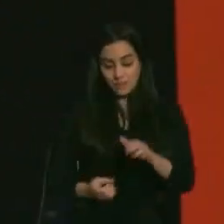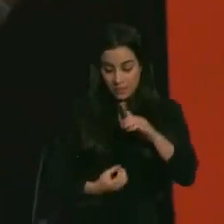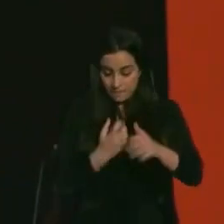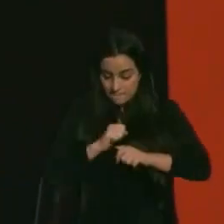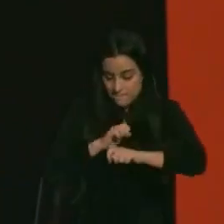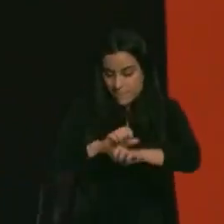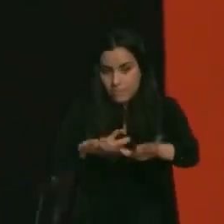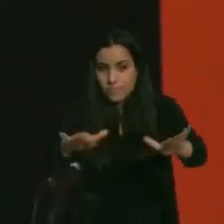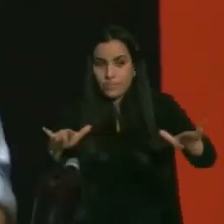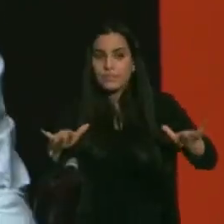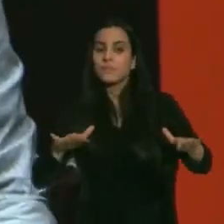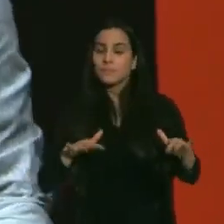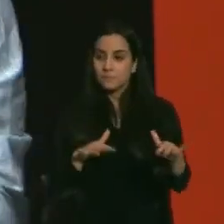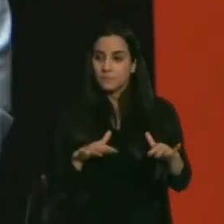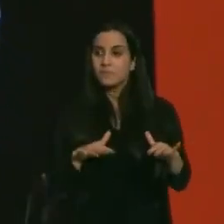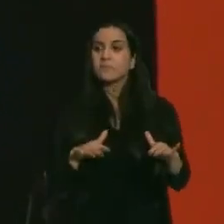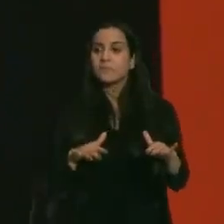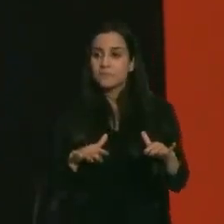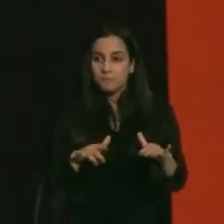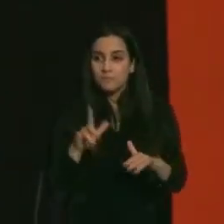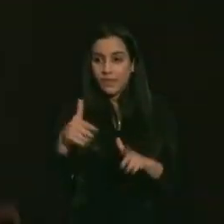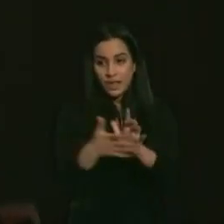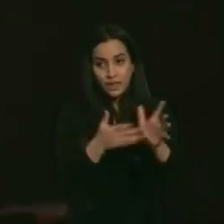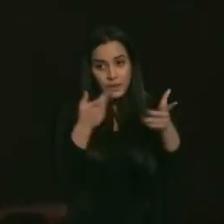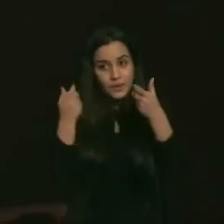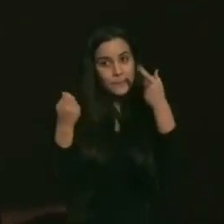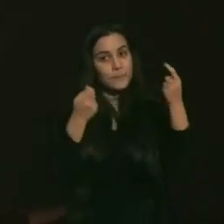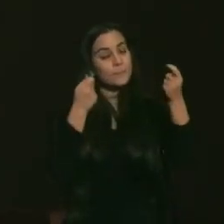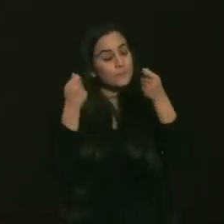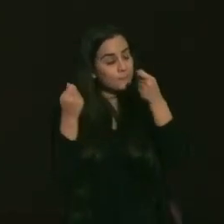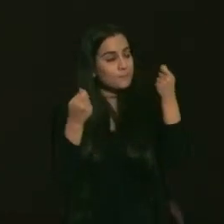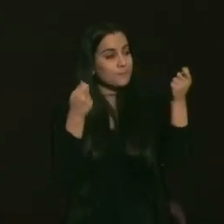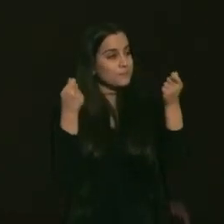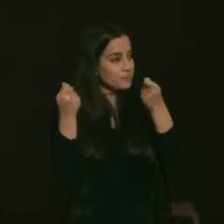fluirão rios de águas vivas. Aleluia!